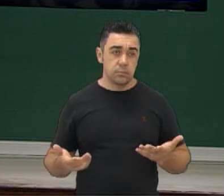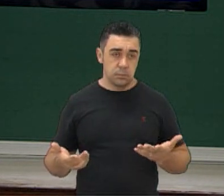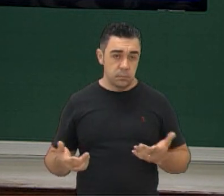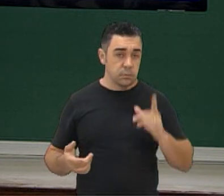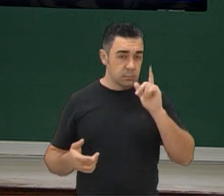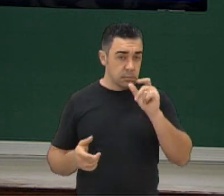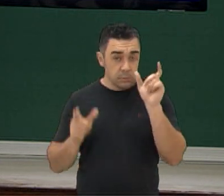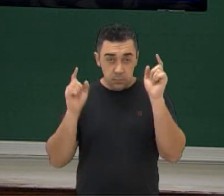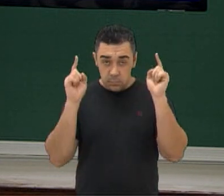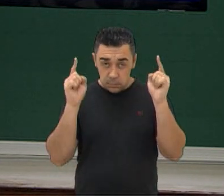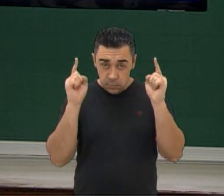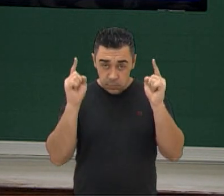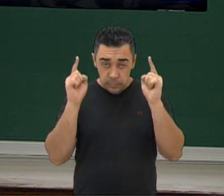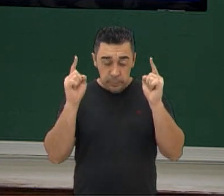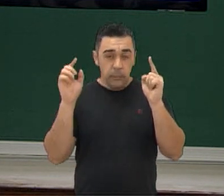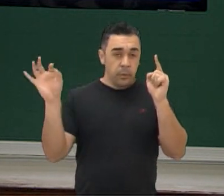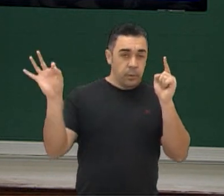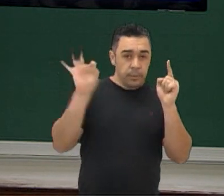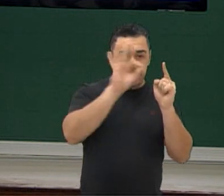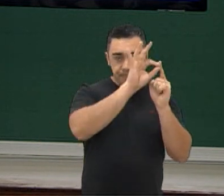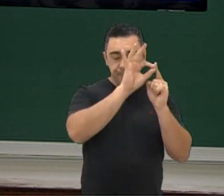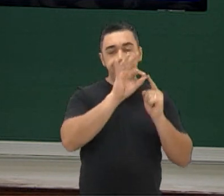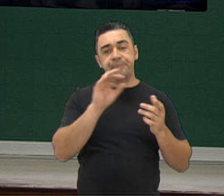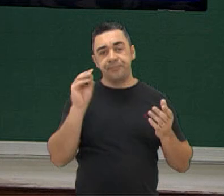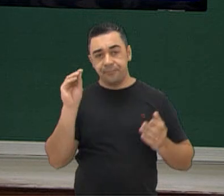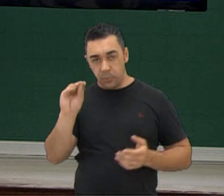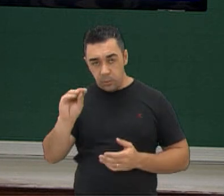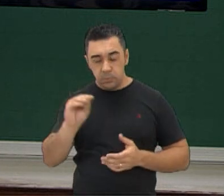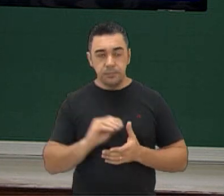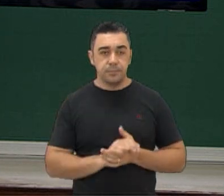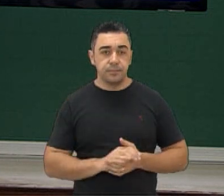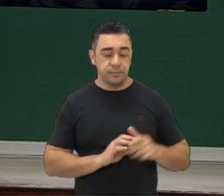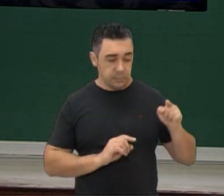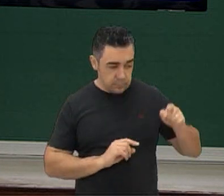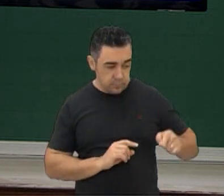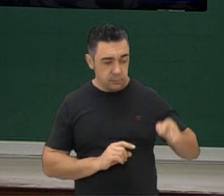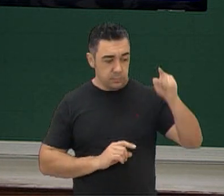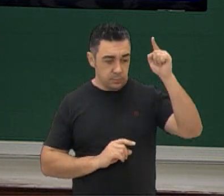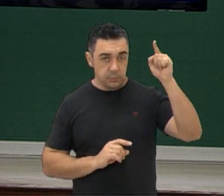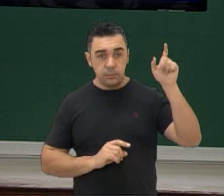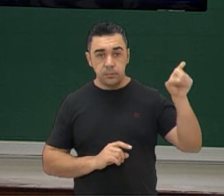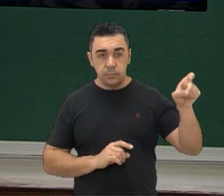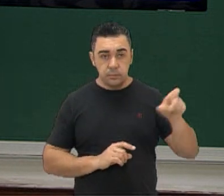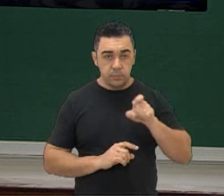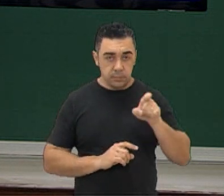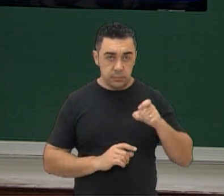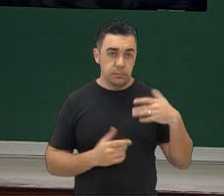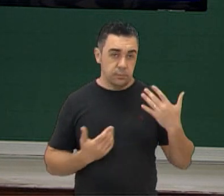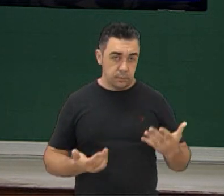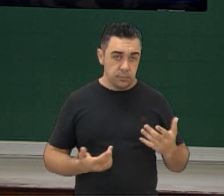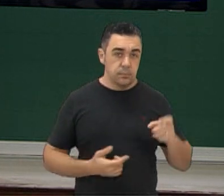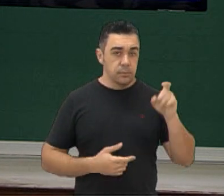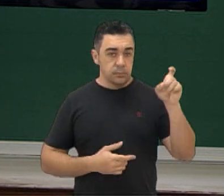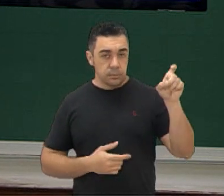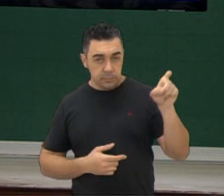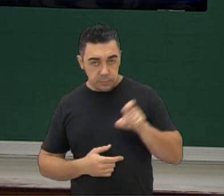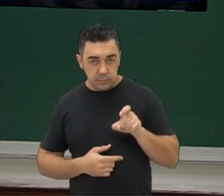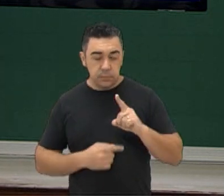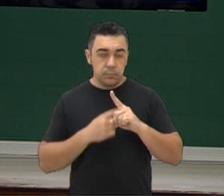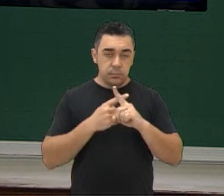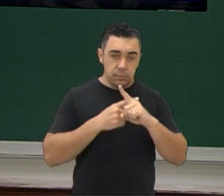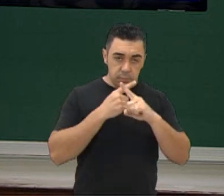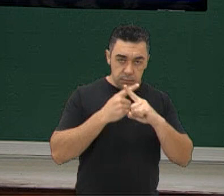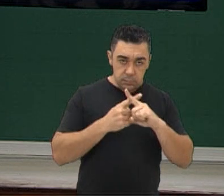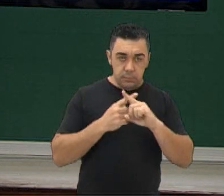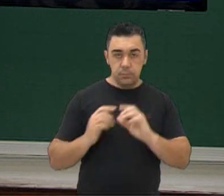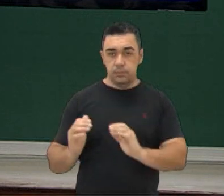uma parte da expressão. Como a altura você tem representado por x, e ela está inteira,